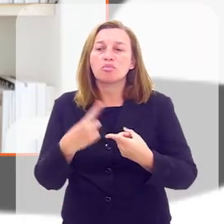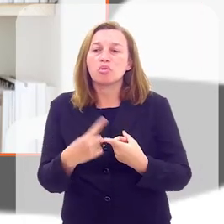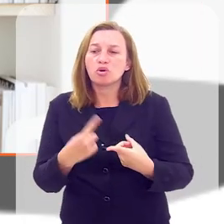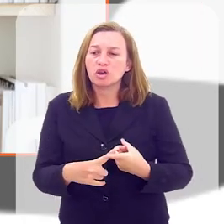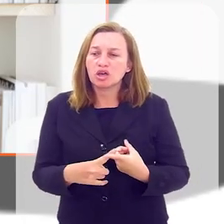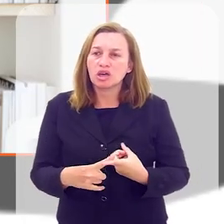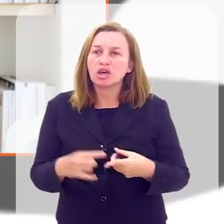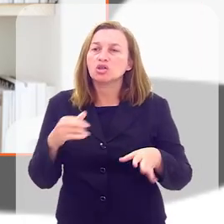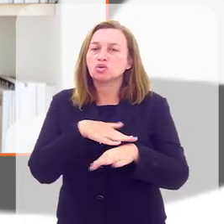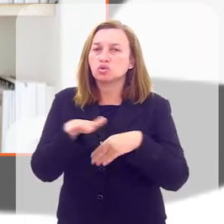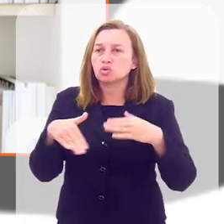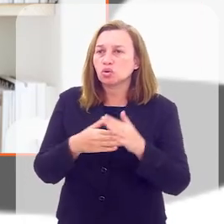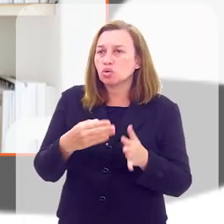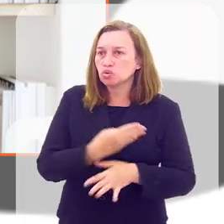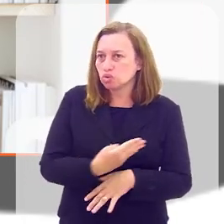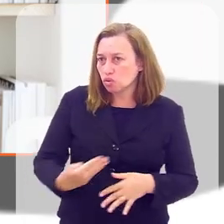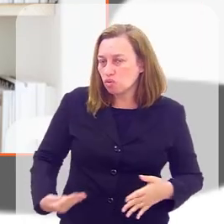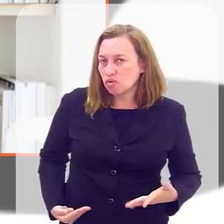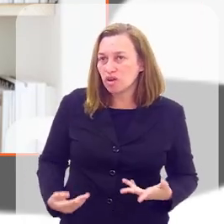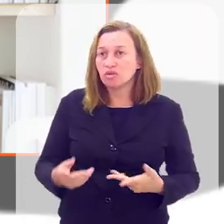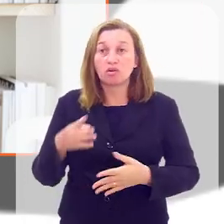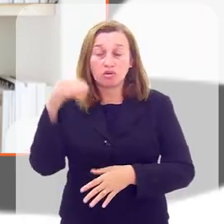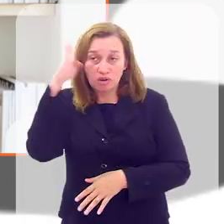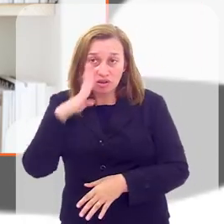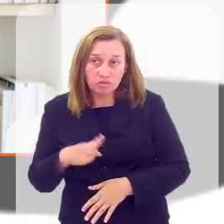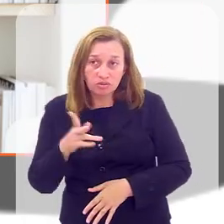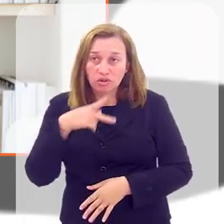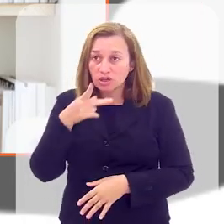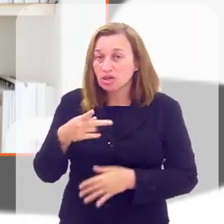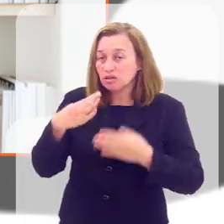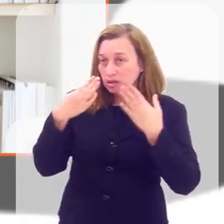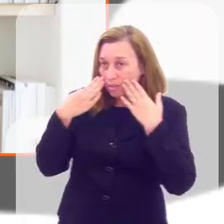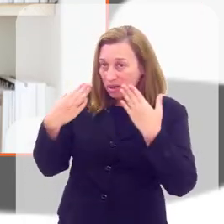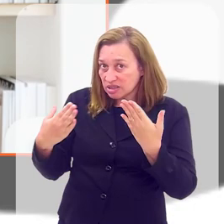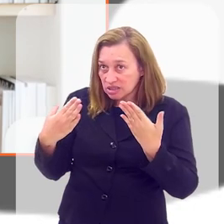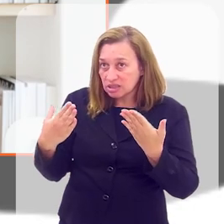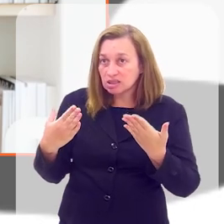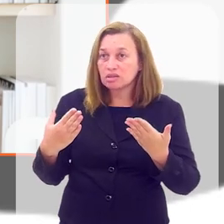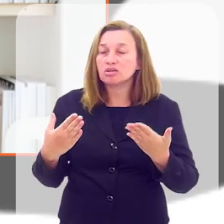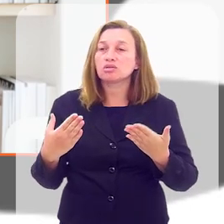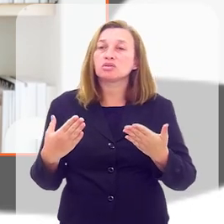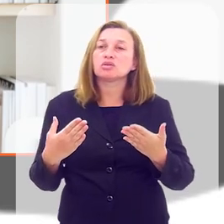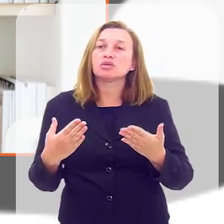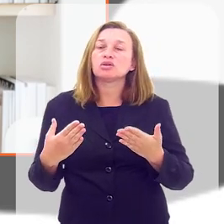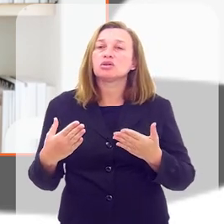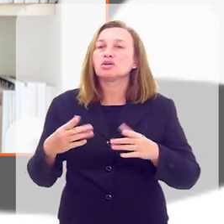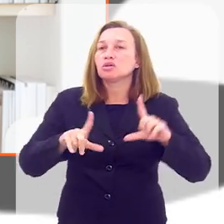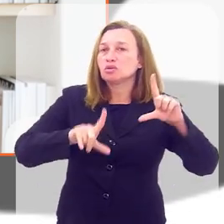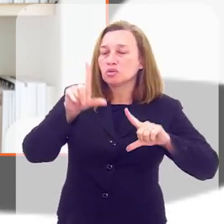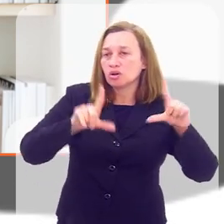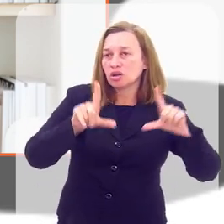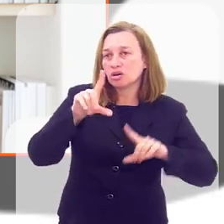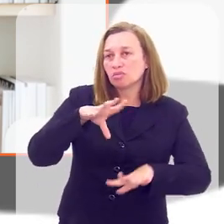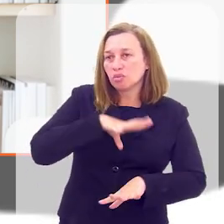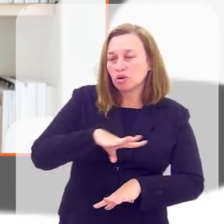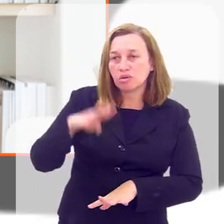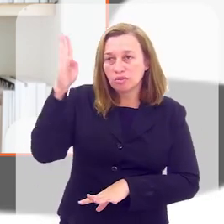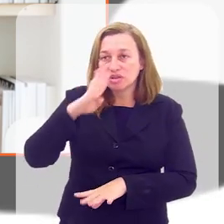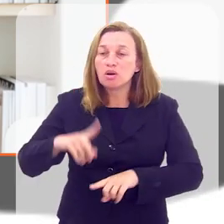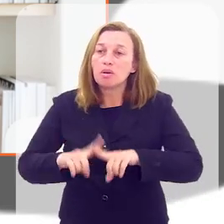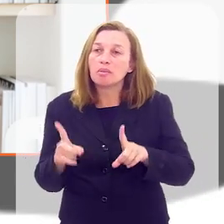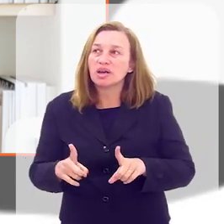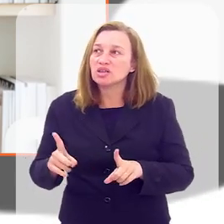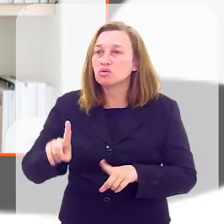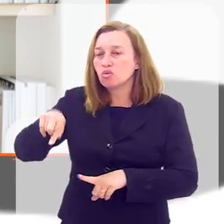governos porque assim que o governo todos os governos eu tô falando do Brasil que nós estamos apresentando imediatamente o programa em português no Brasil